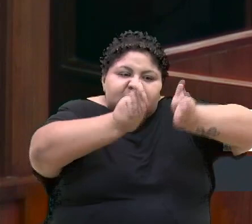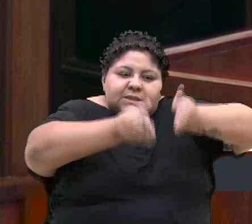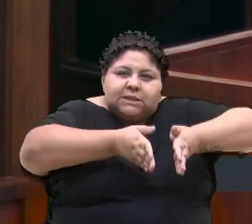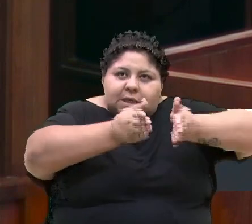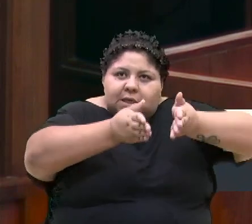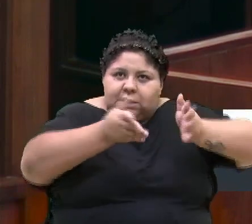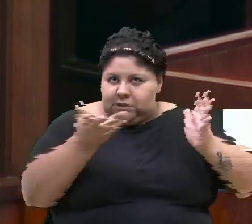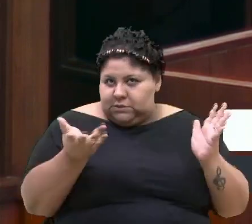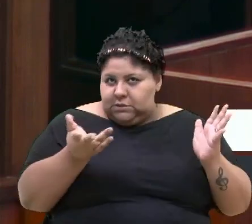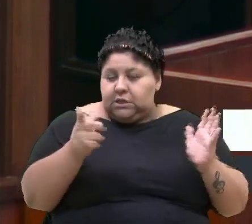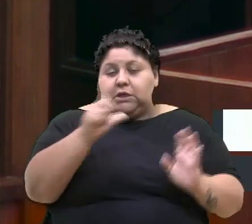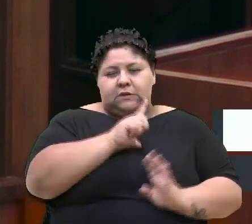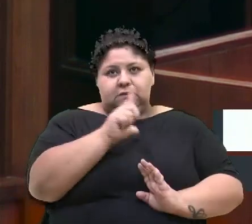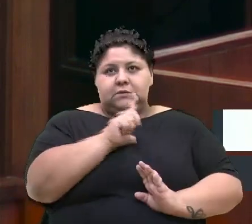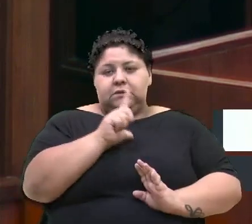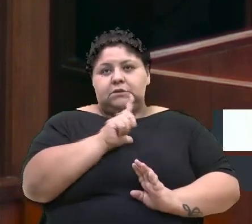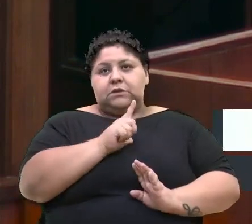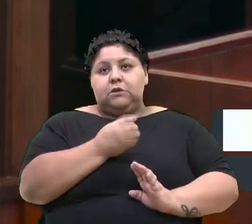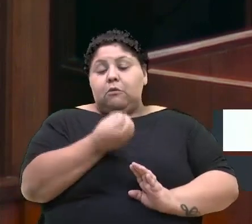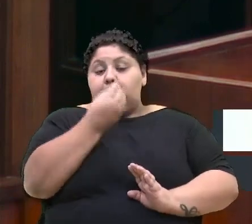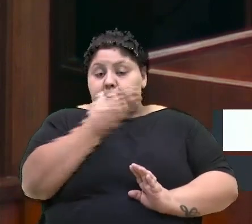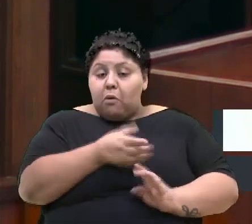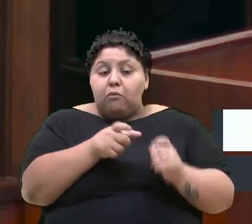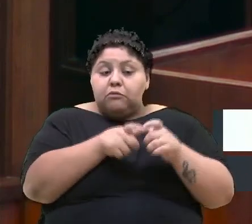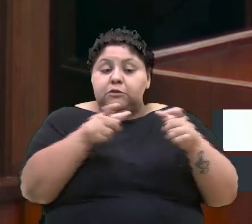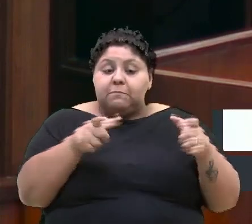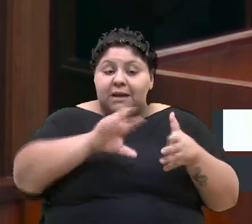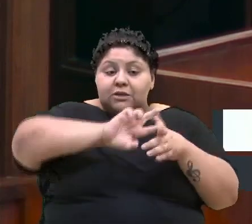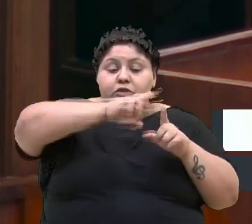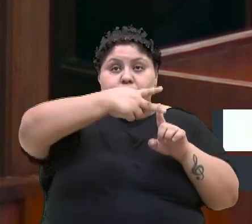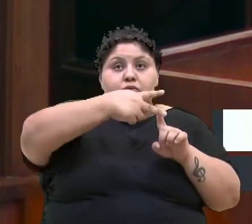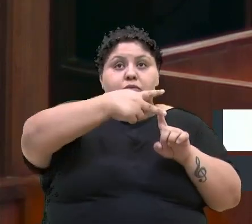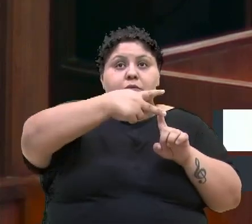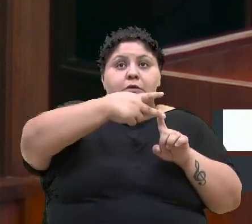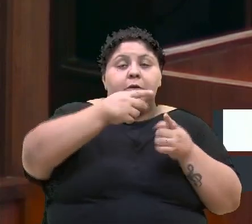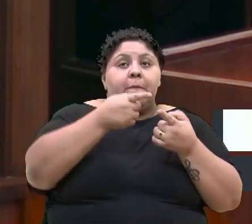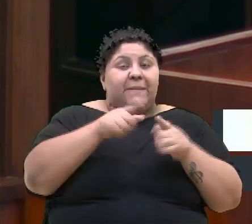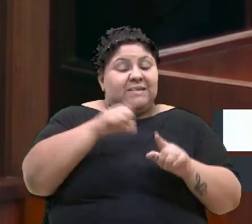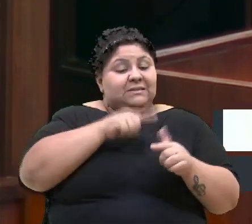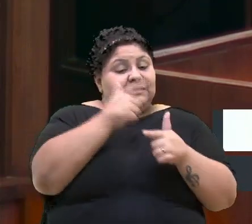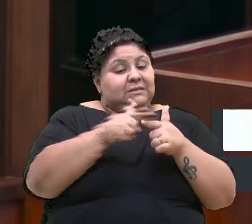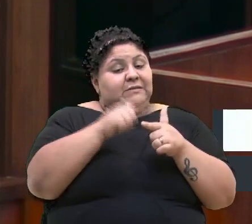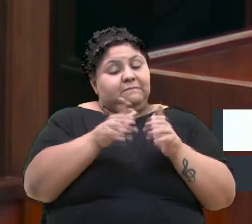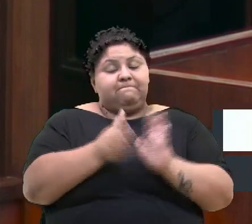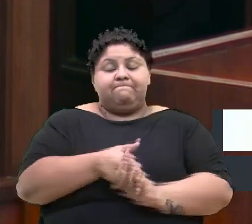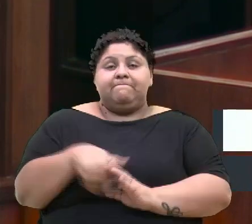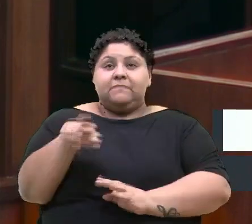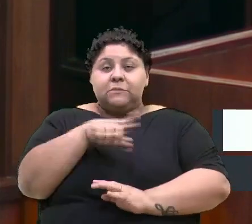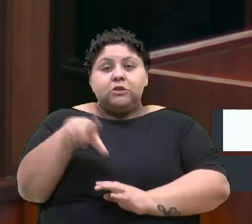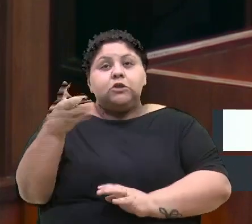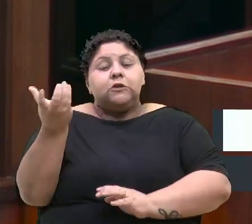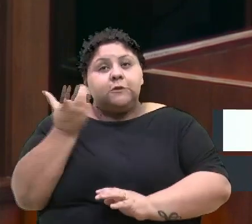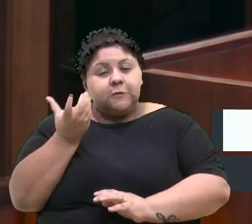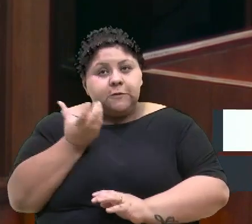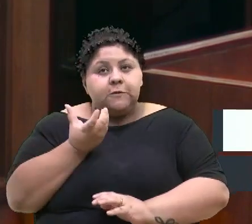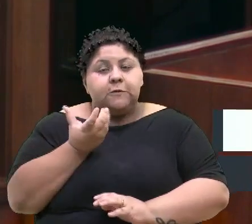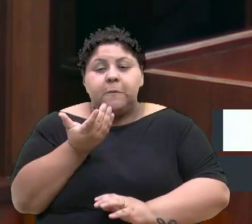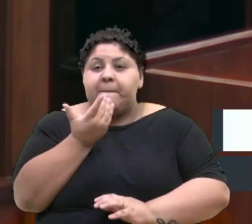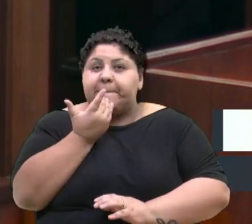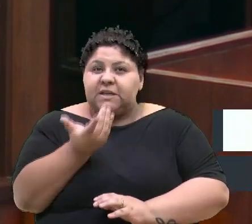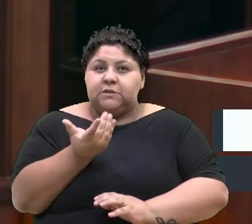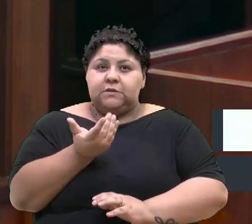BR-116 ela tem um bom espaço duplicado, mas ali estamos com esse problema. Então, nós queremos